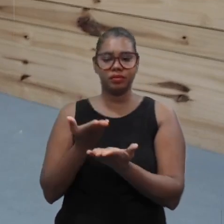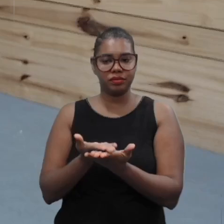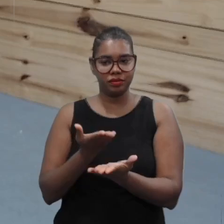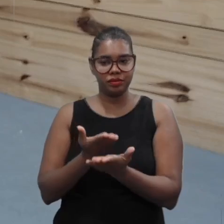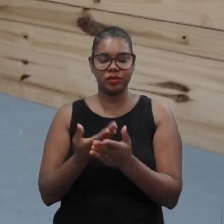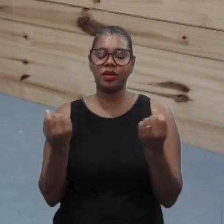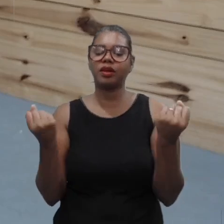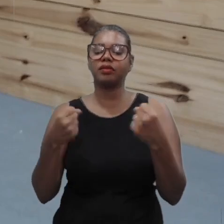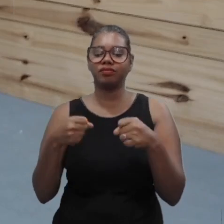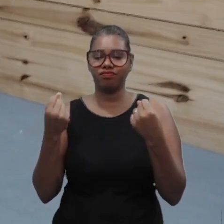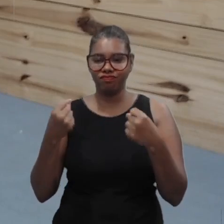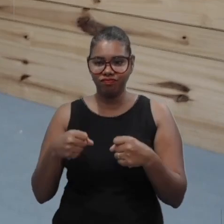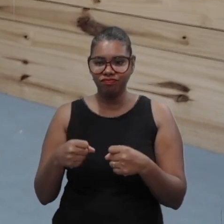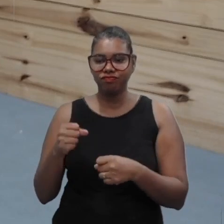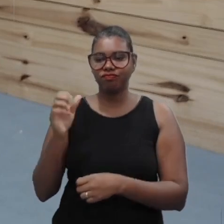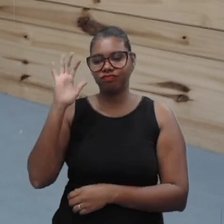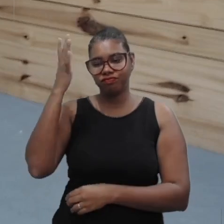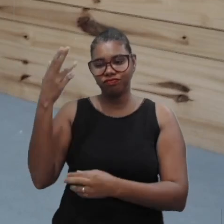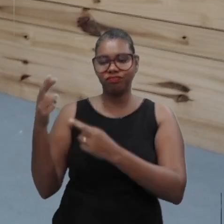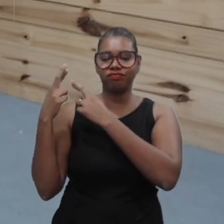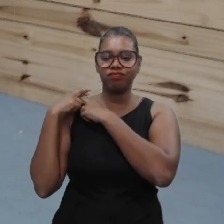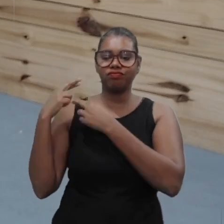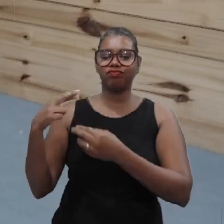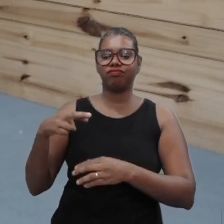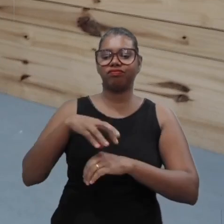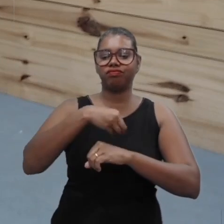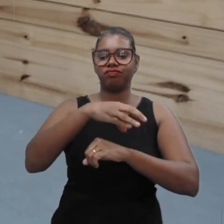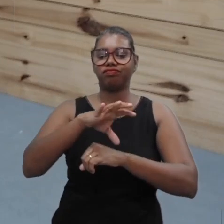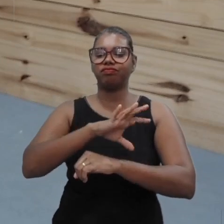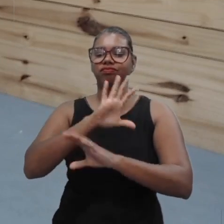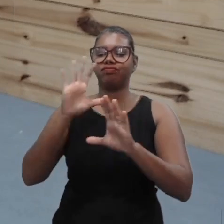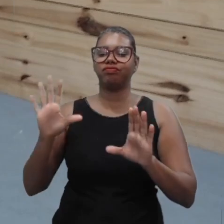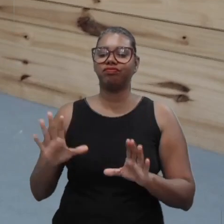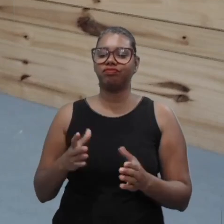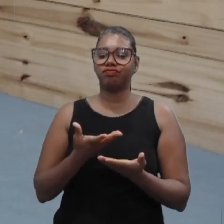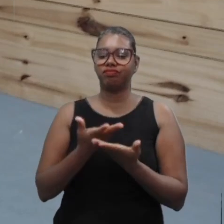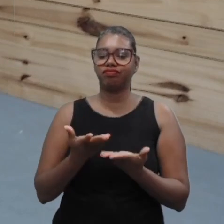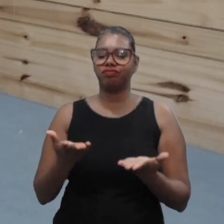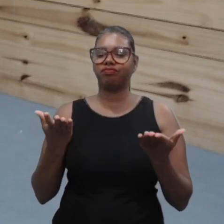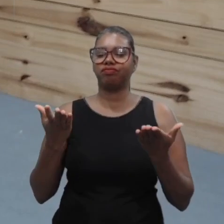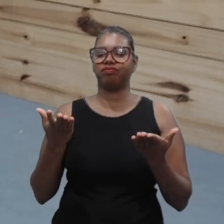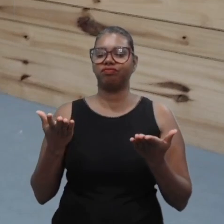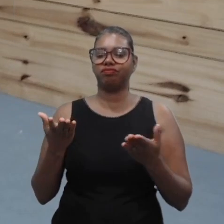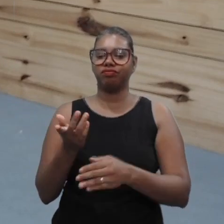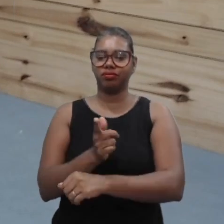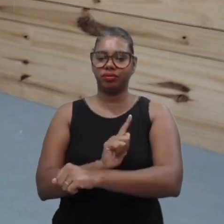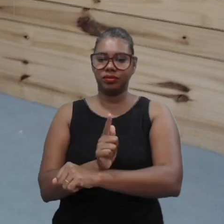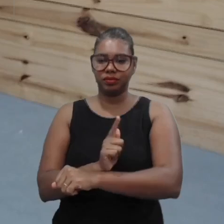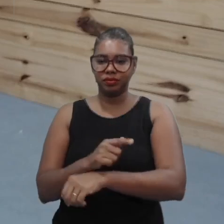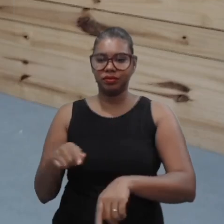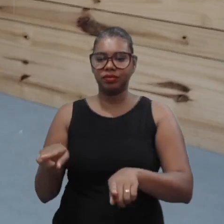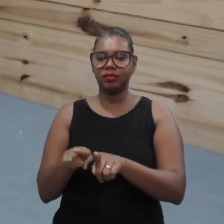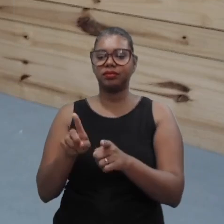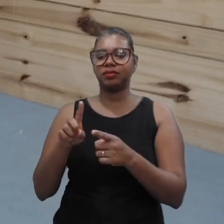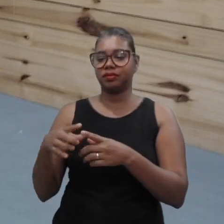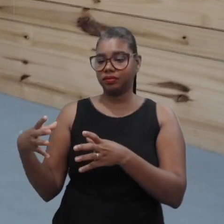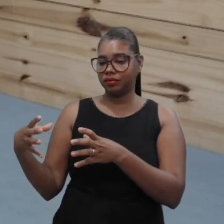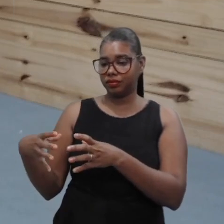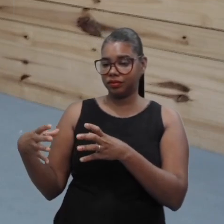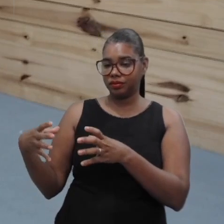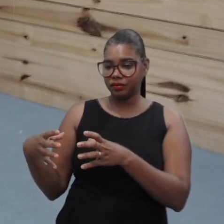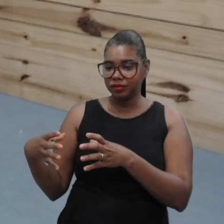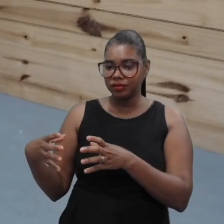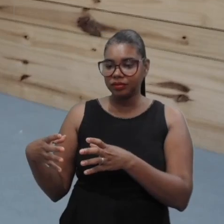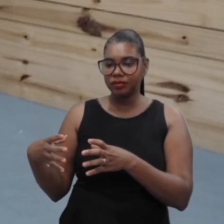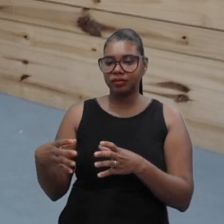gente precisa dar conta dessa dimensão mais ampla, mais múltipla, e o gestor e a sua equipe e toda